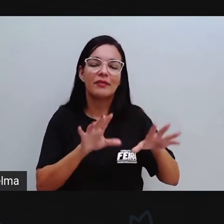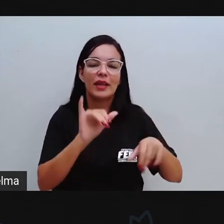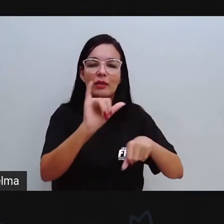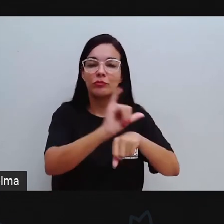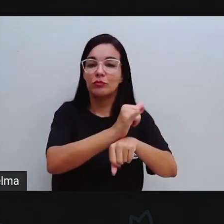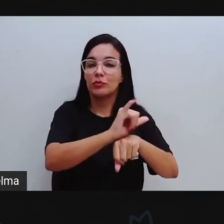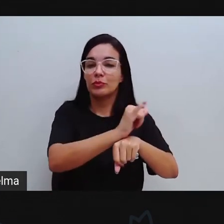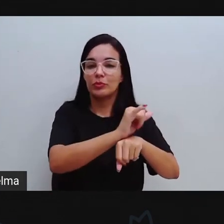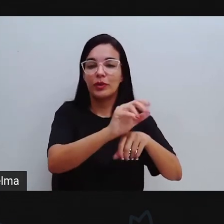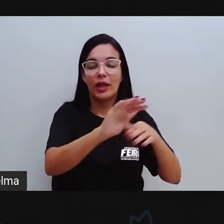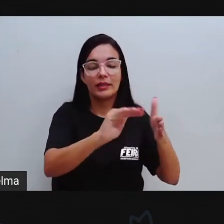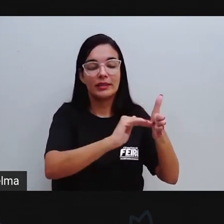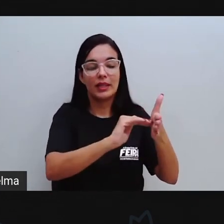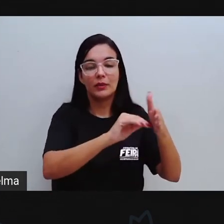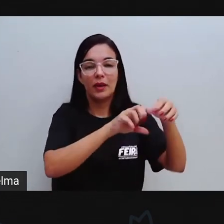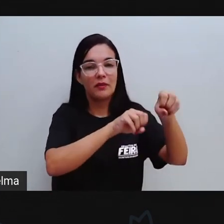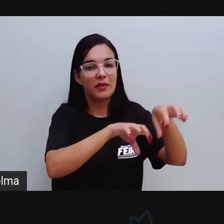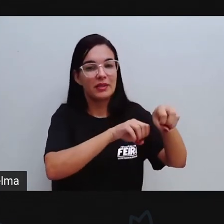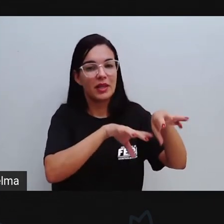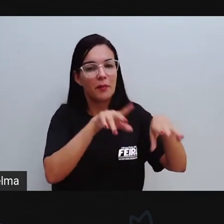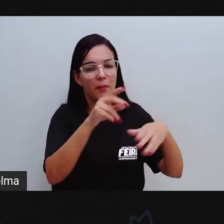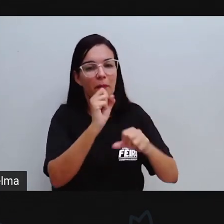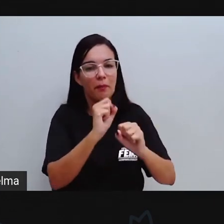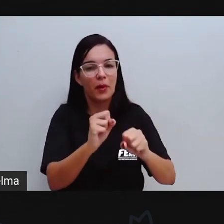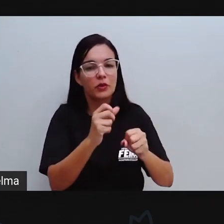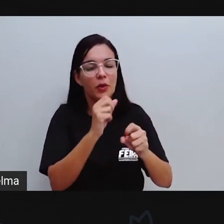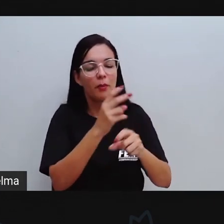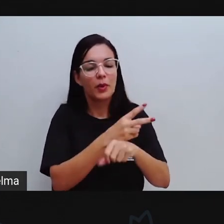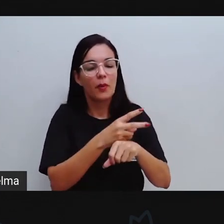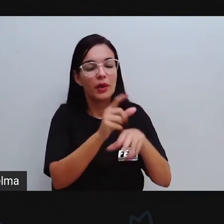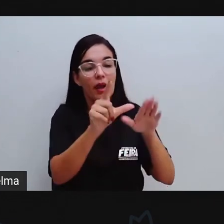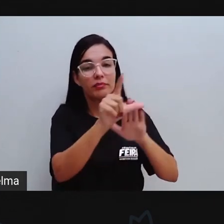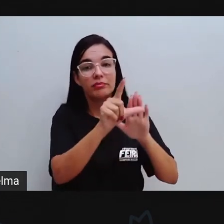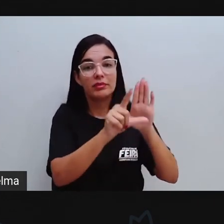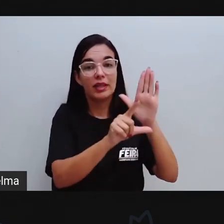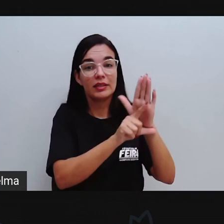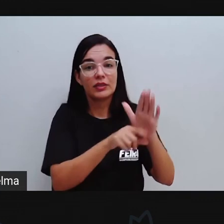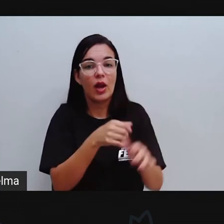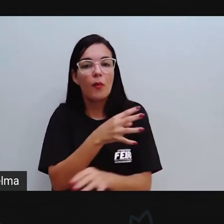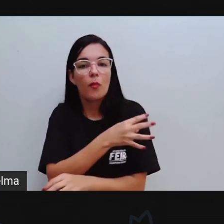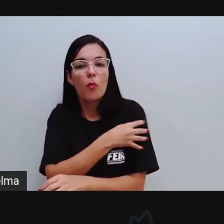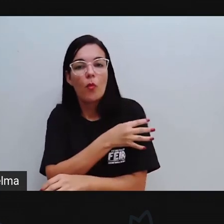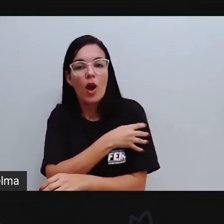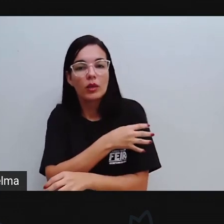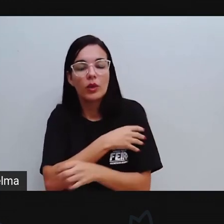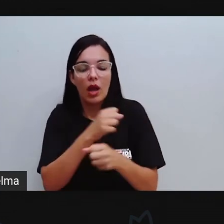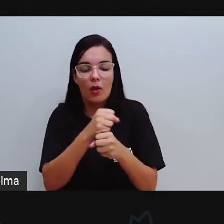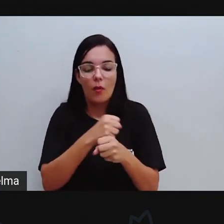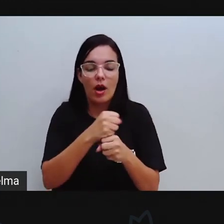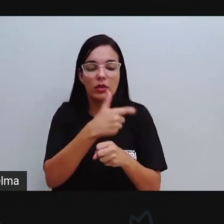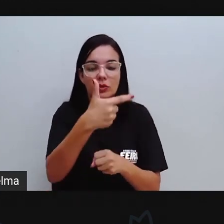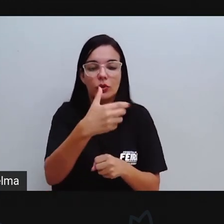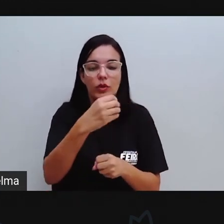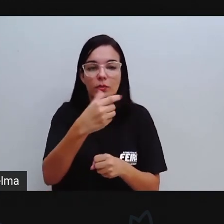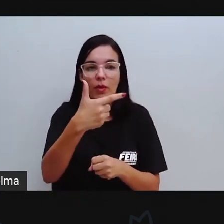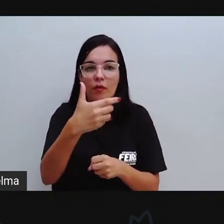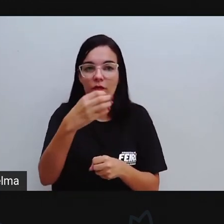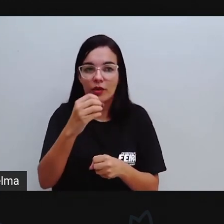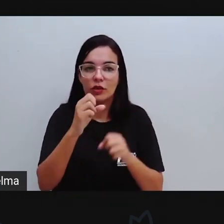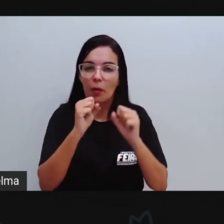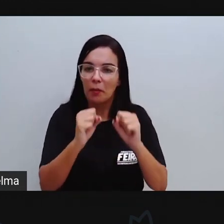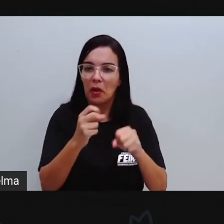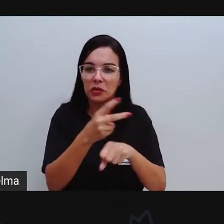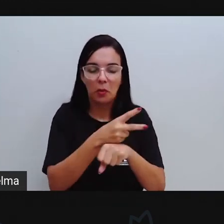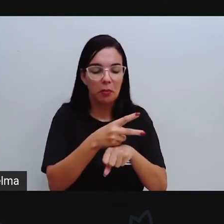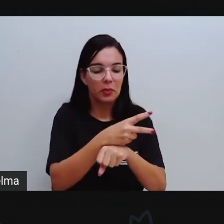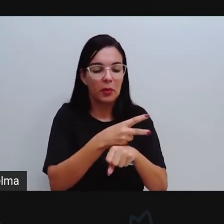SEDUC de Feira de Santana. Então, vocês vão lá na playlist do 4º ano, ano letivo 2020, vocês podem